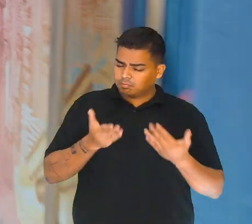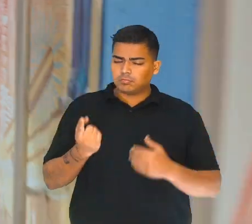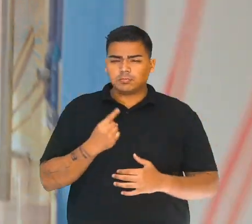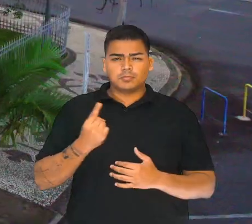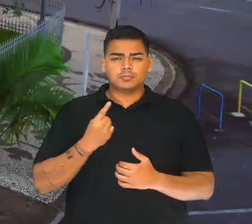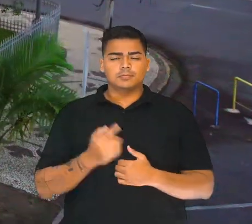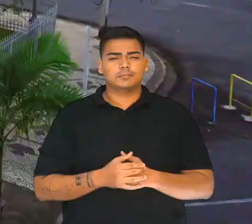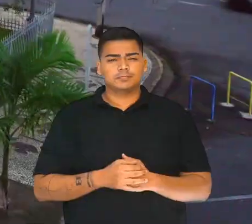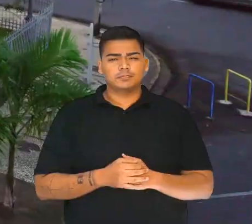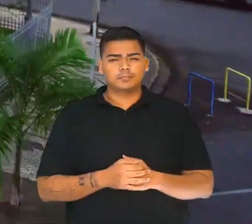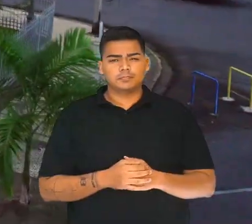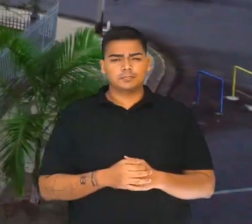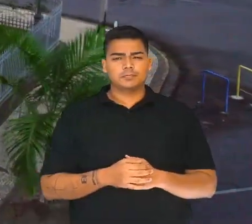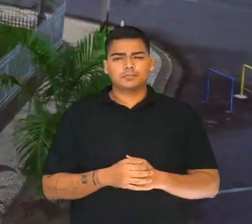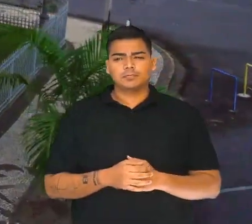por ele mesmo.